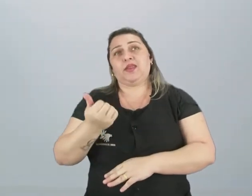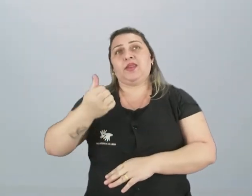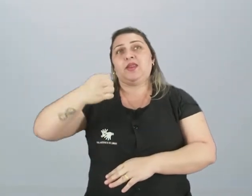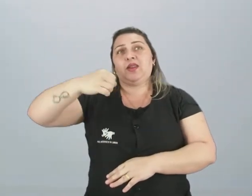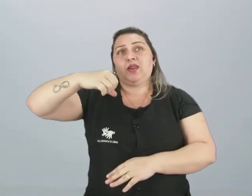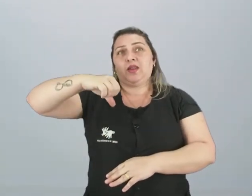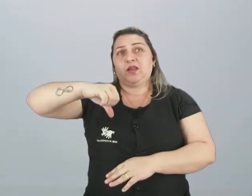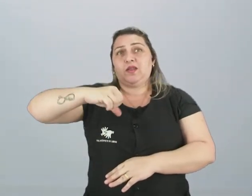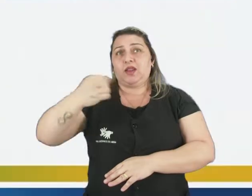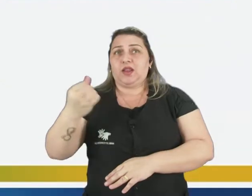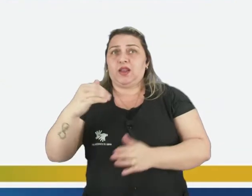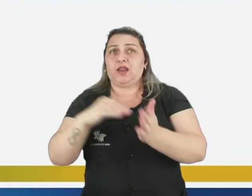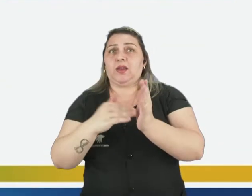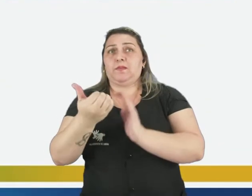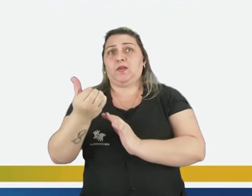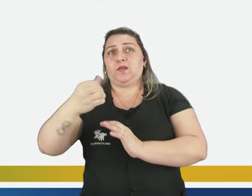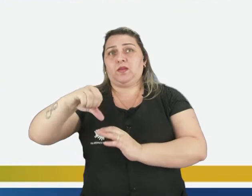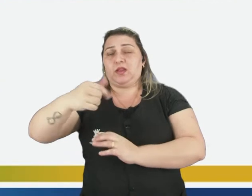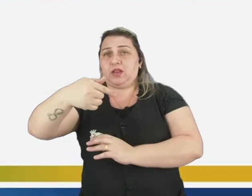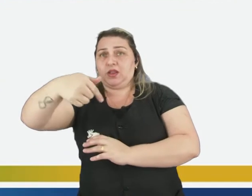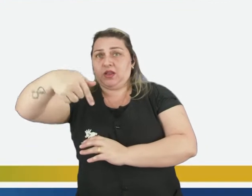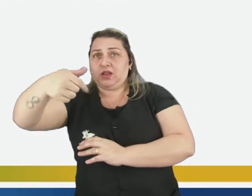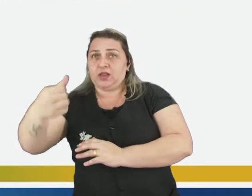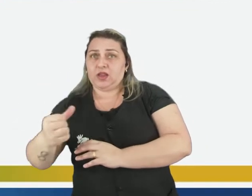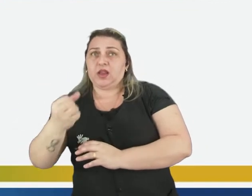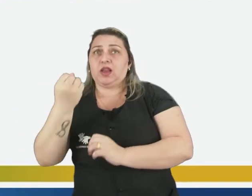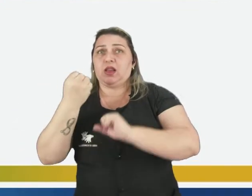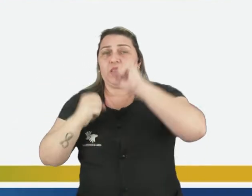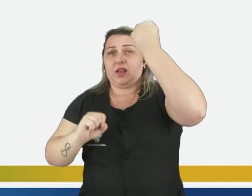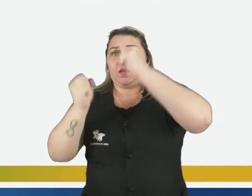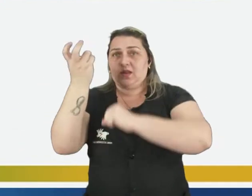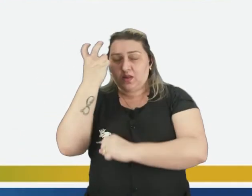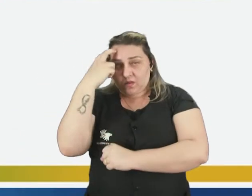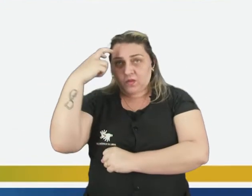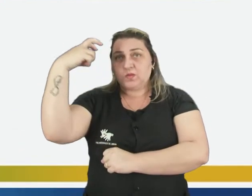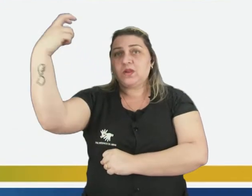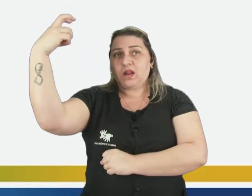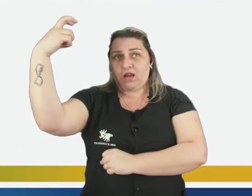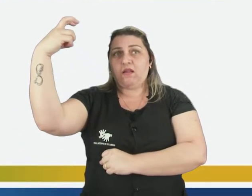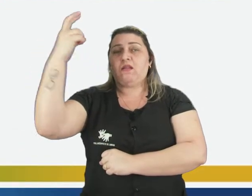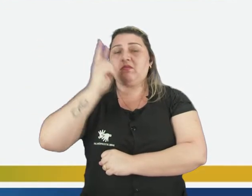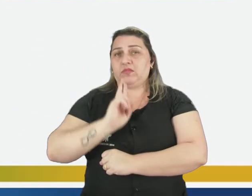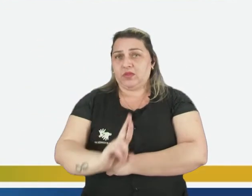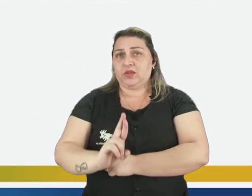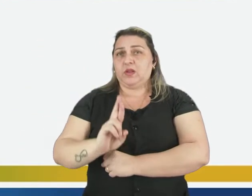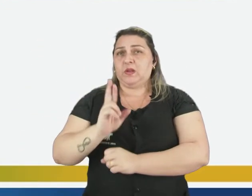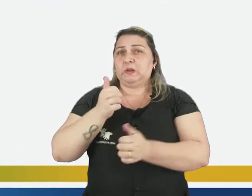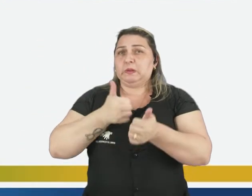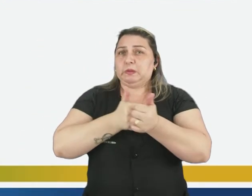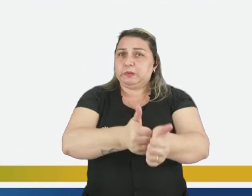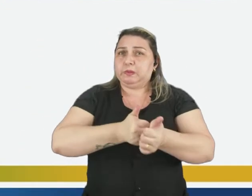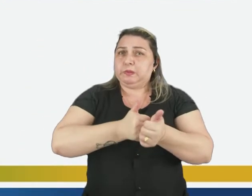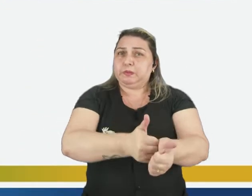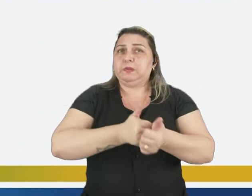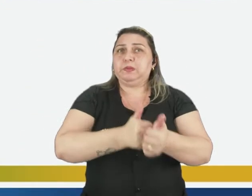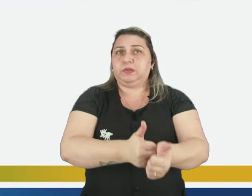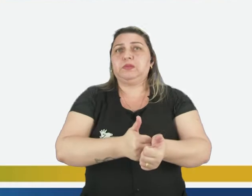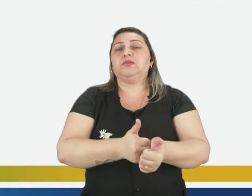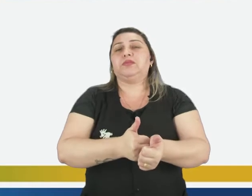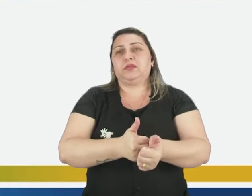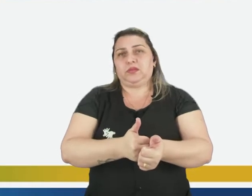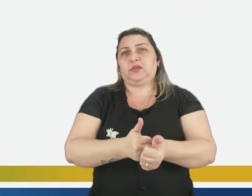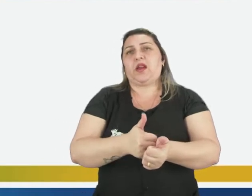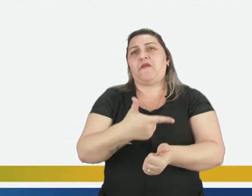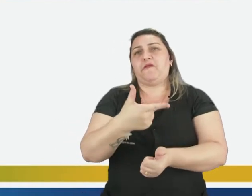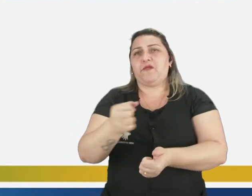1966 a 1976, a chamada Revolução Cultural, que resultou na perseguição de opositores.